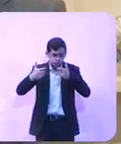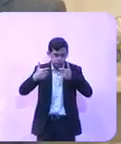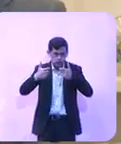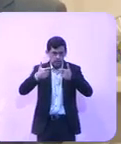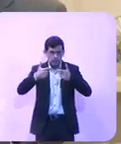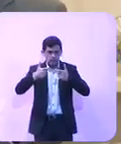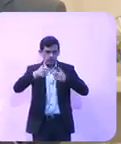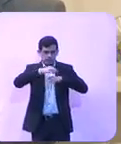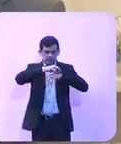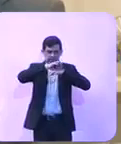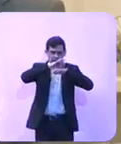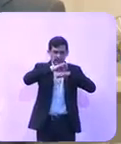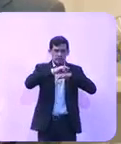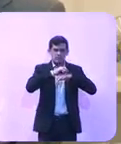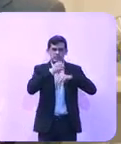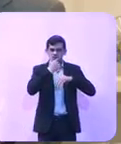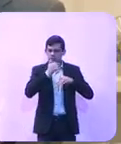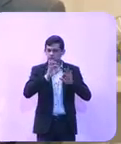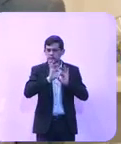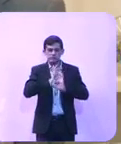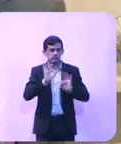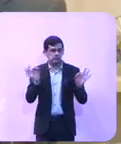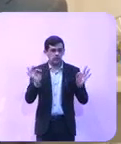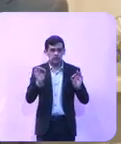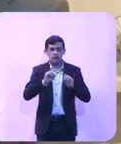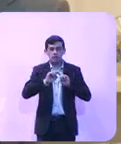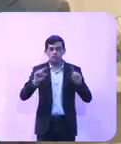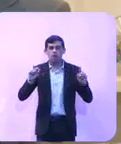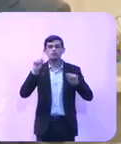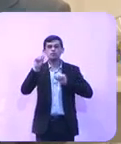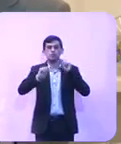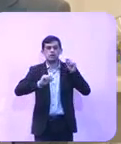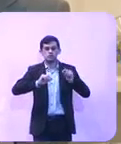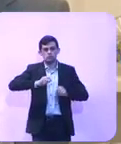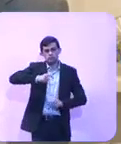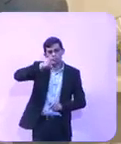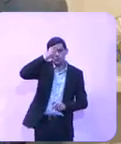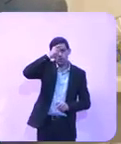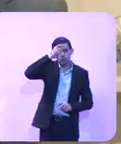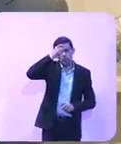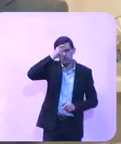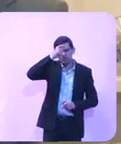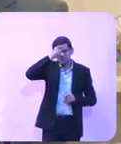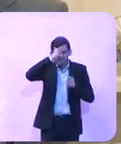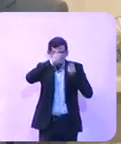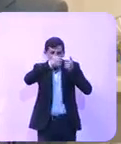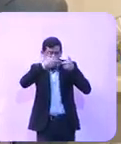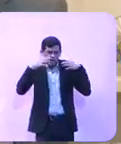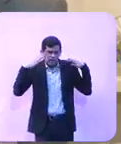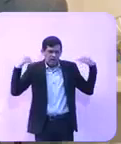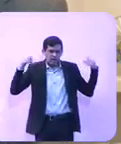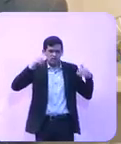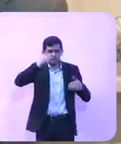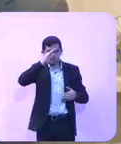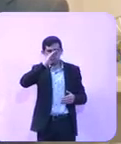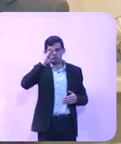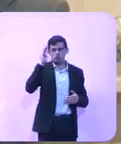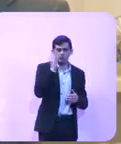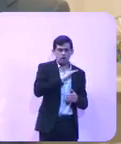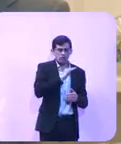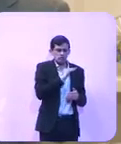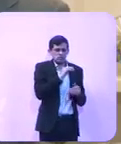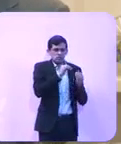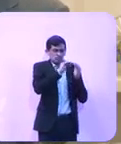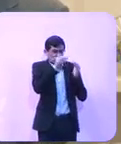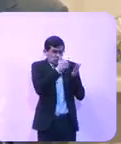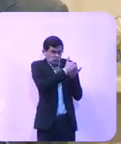não é contra o sangue e a carne, mas contra os principados e as potestades, contra os